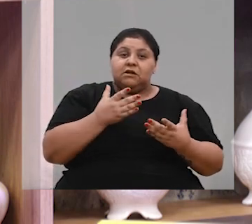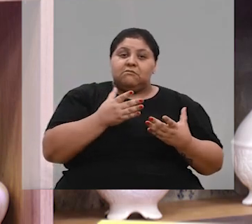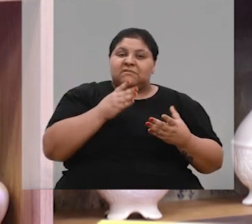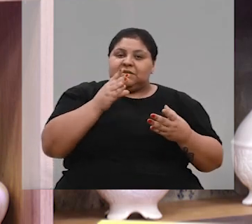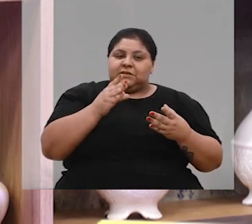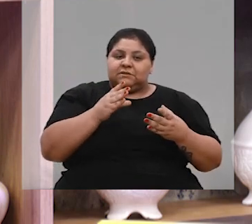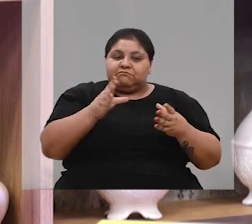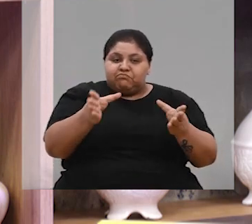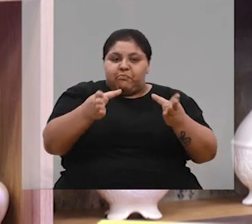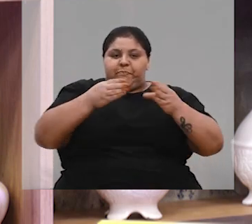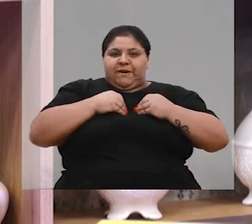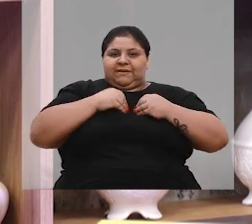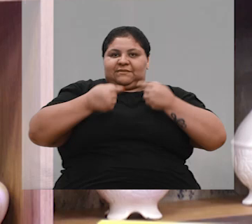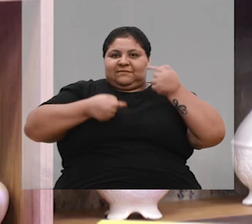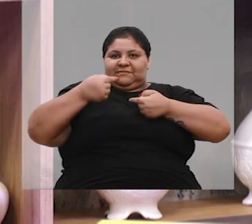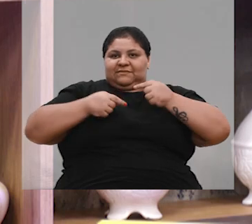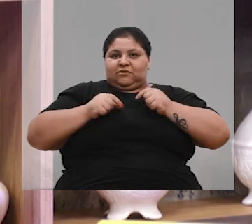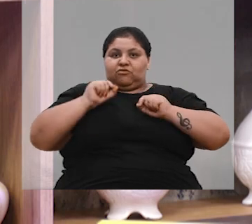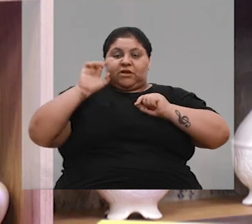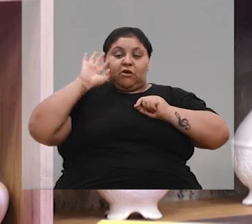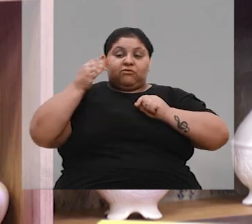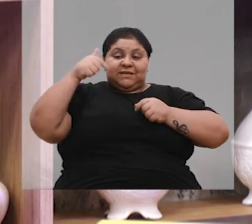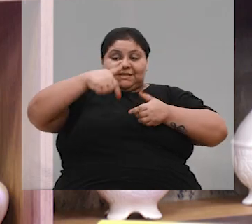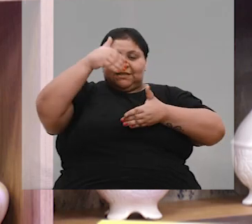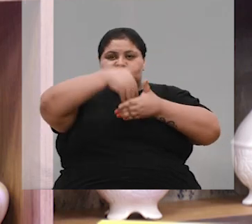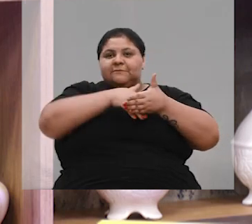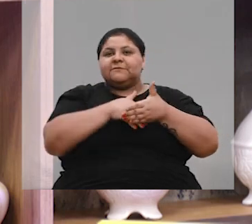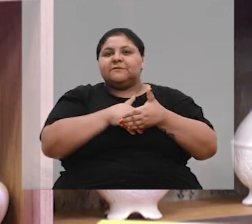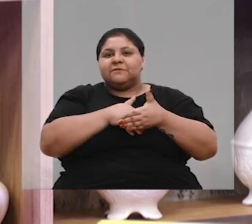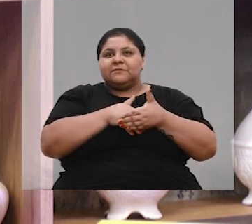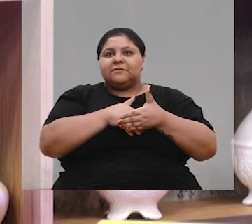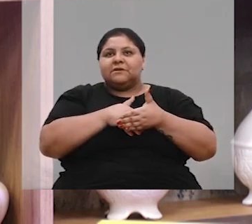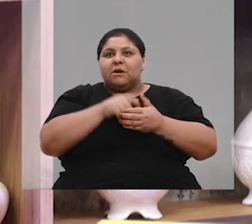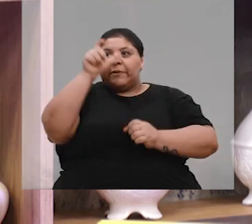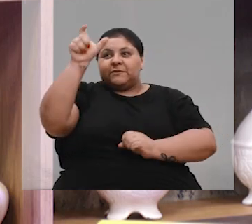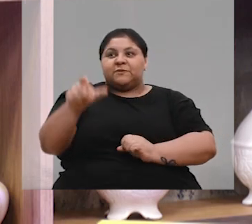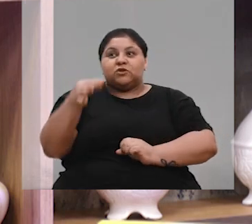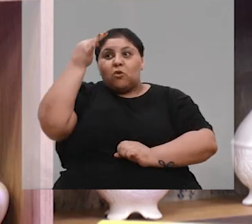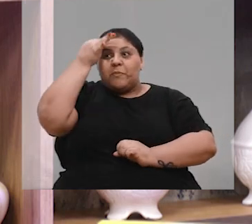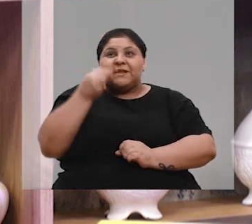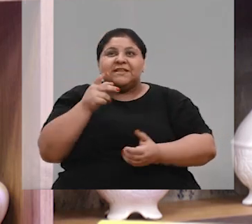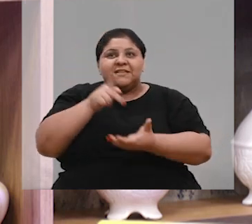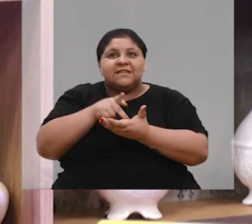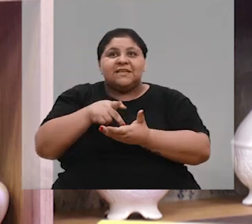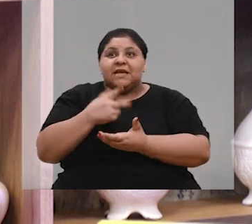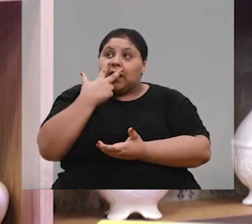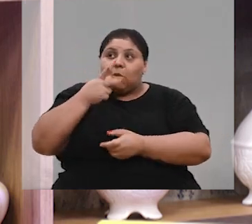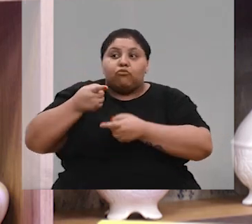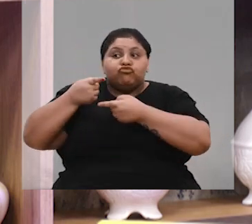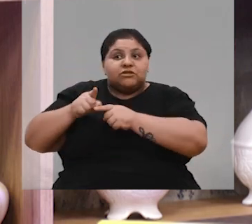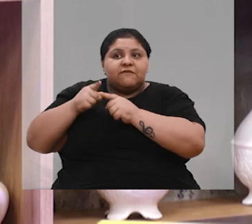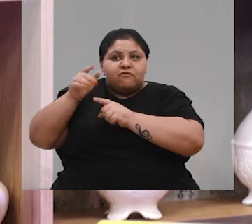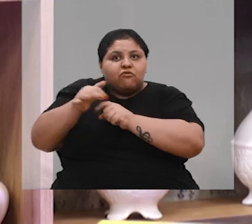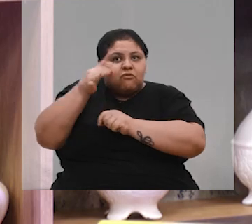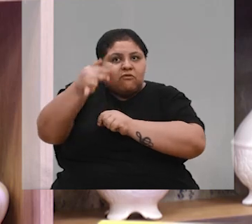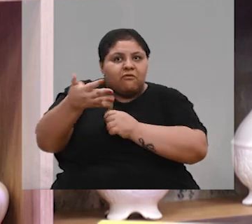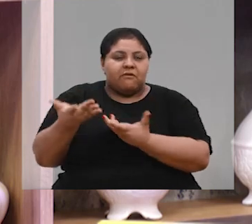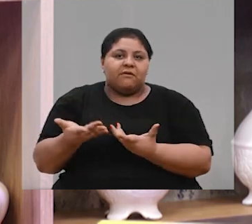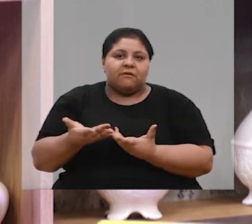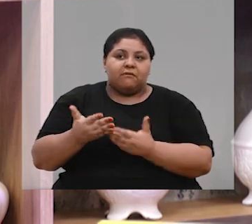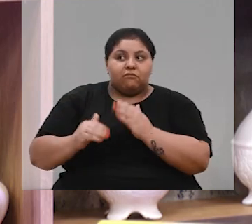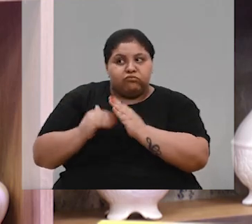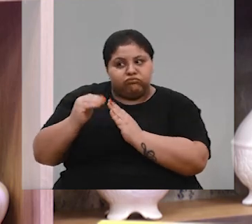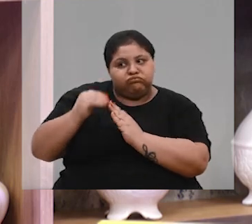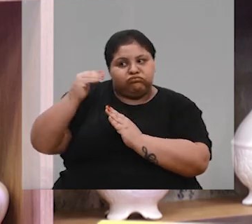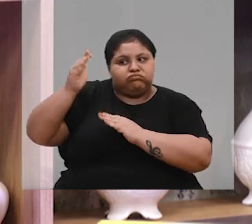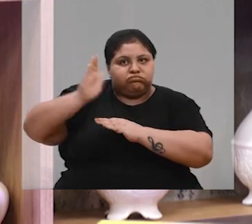dessa discussão, né? Do que acontece aqui dentro fazer realmente sentido na vida das pessoas. Então, acho que a gente tem um desafio pela frente também de fazer com